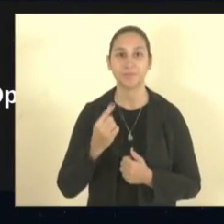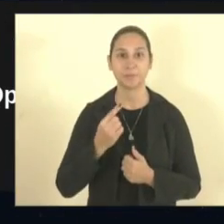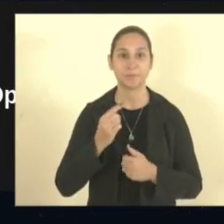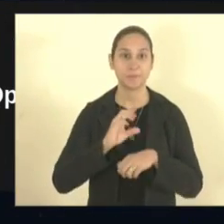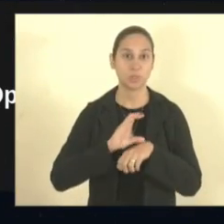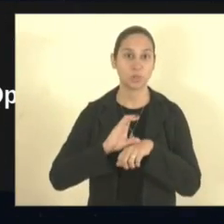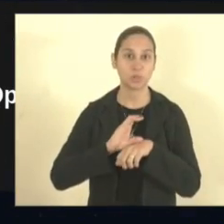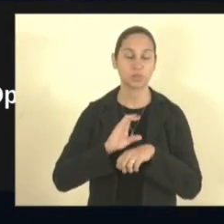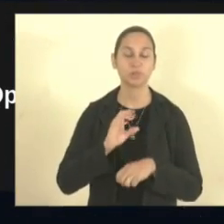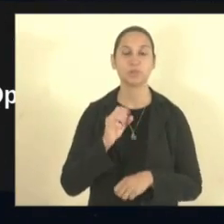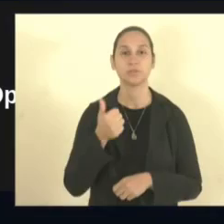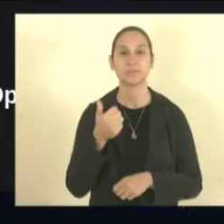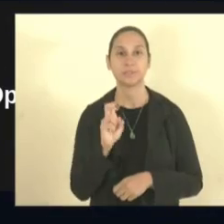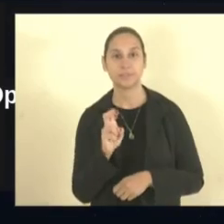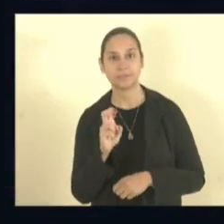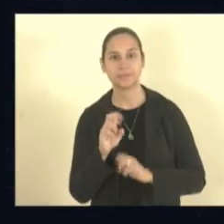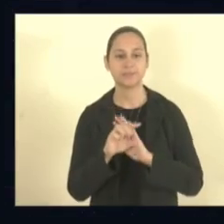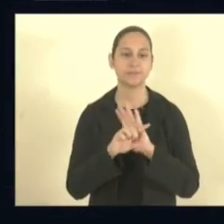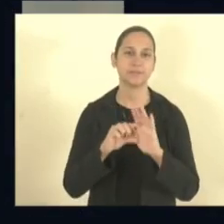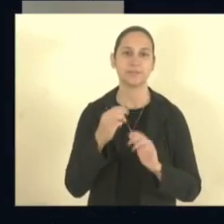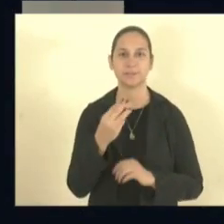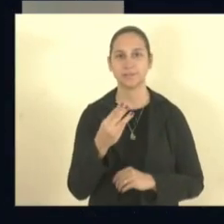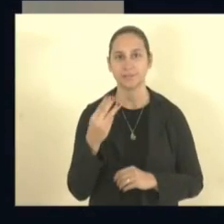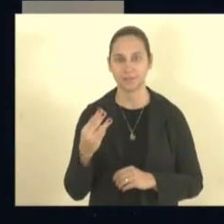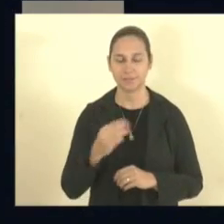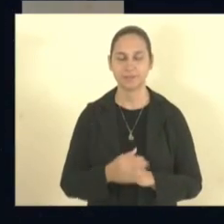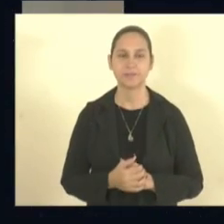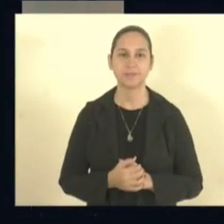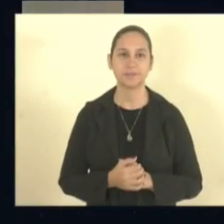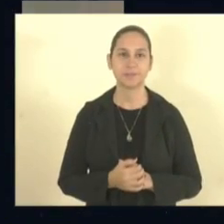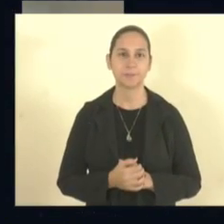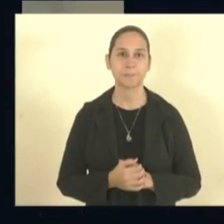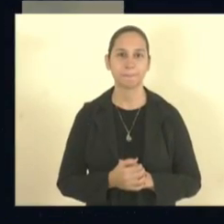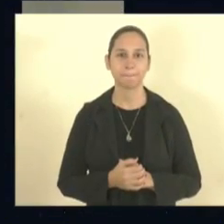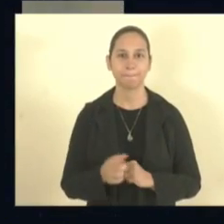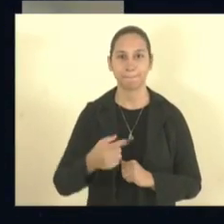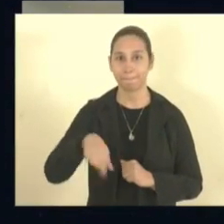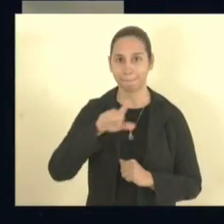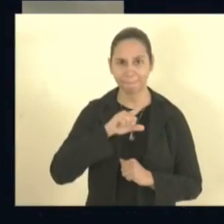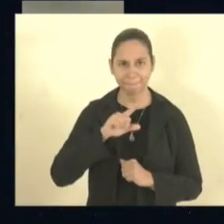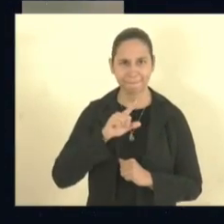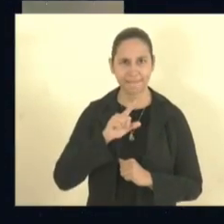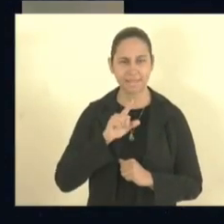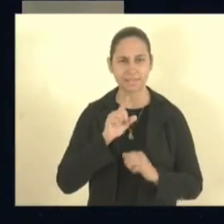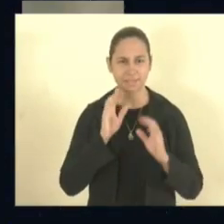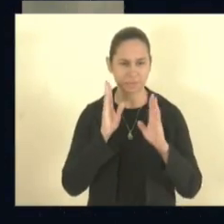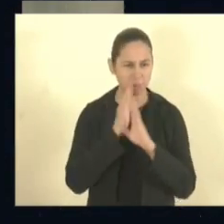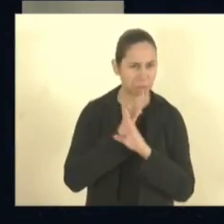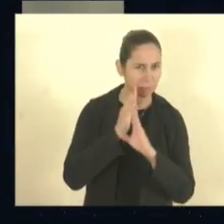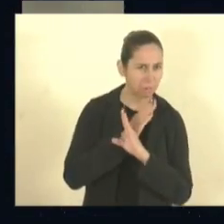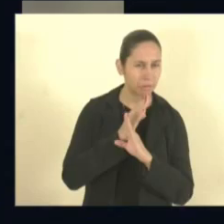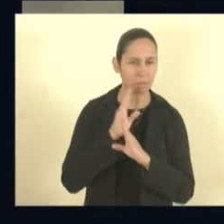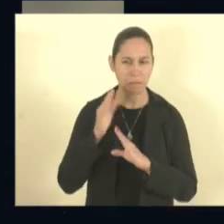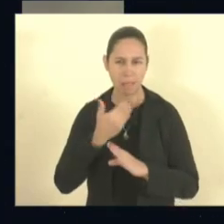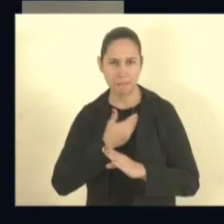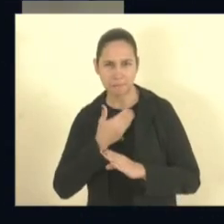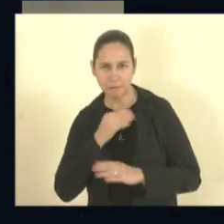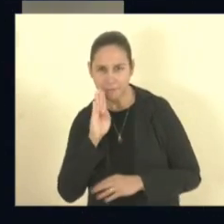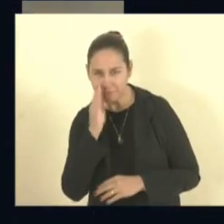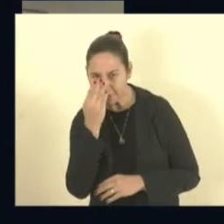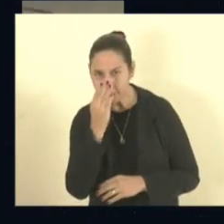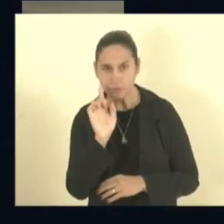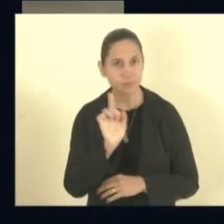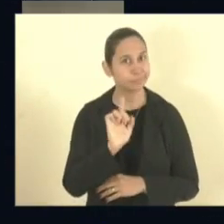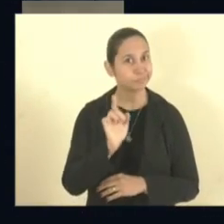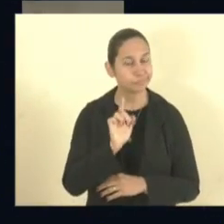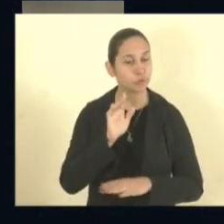1 Coríntios 15:33. Não se deixe enganar, as más companhias corrompem